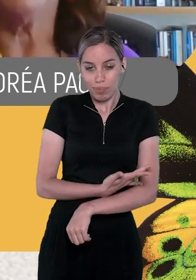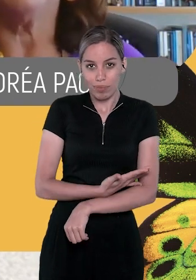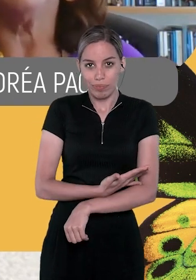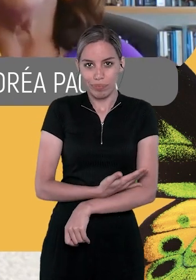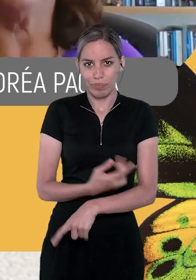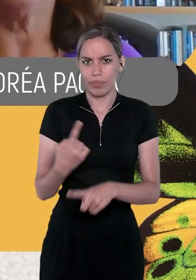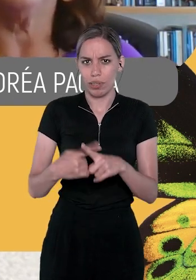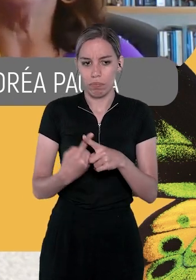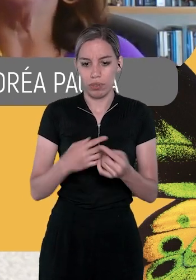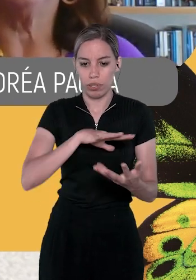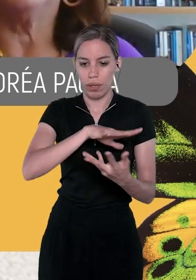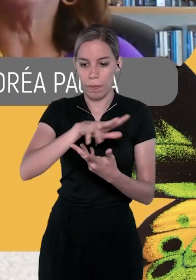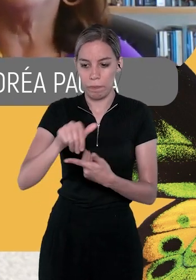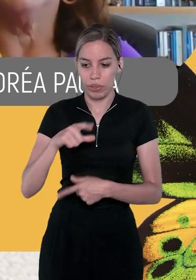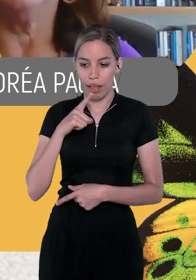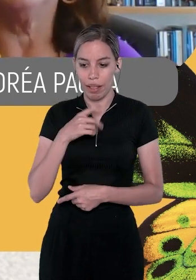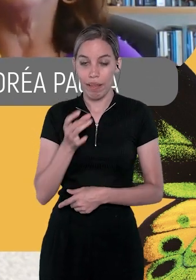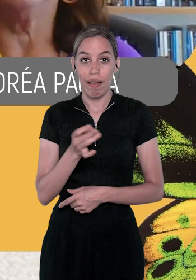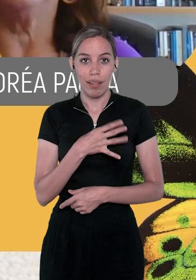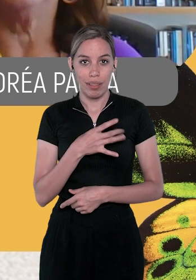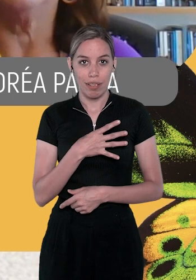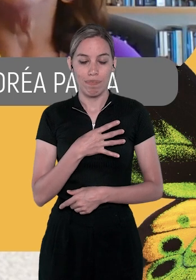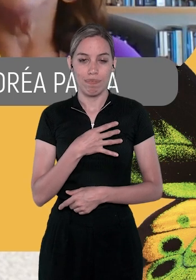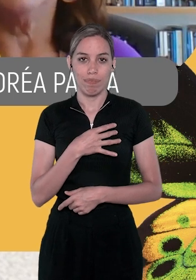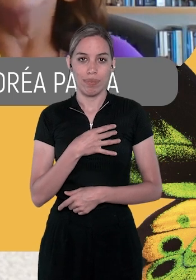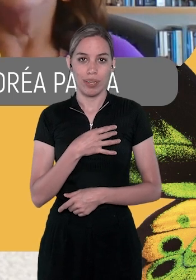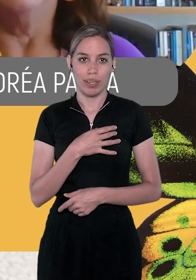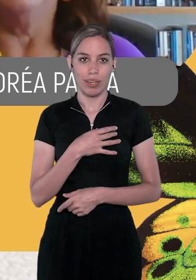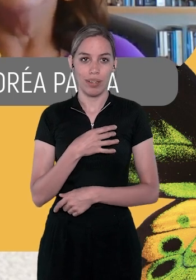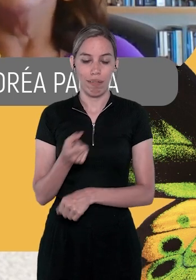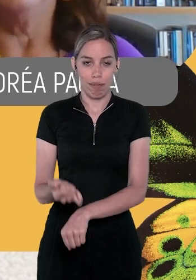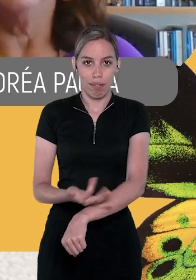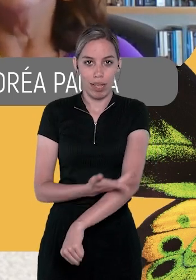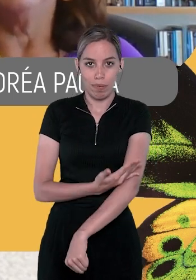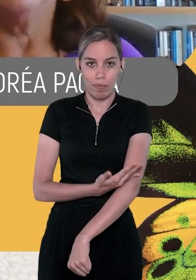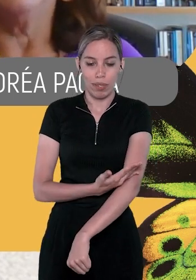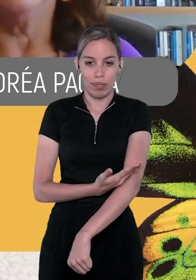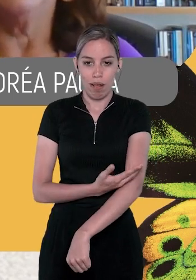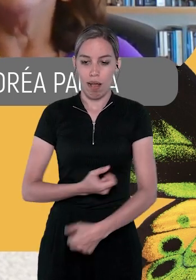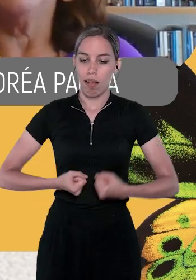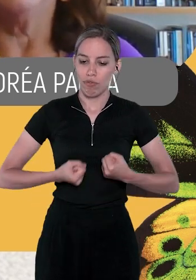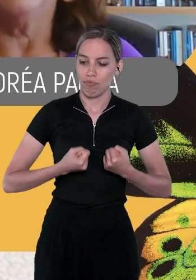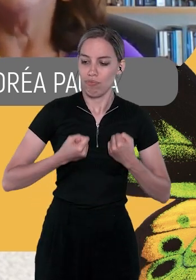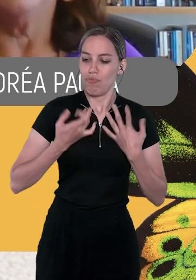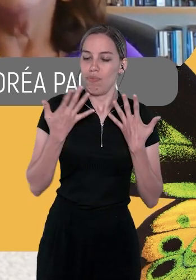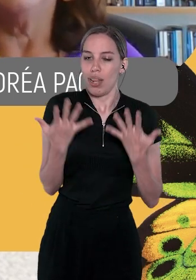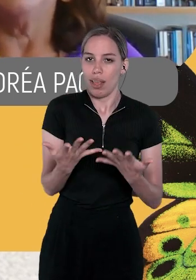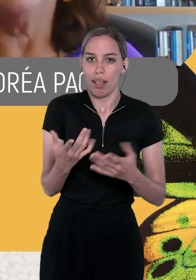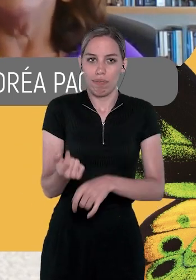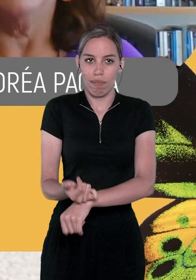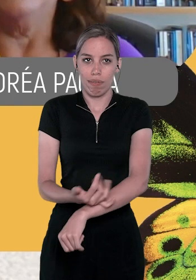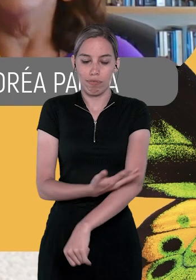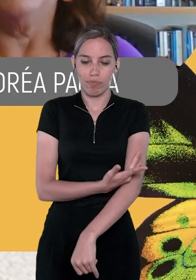esse é um mundo também que tem muito medo da emoção, tem muito medo de se expressar emocionalmente e